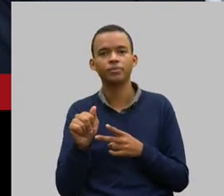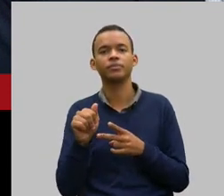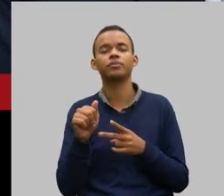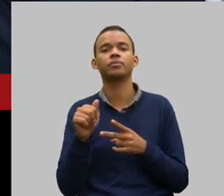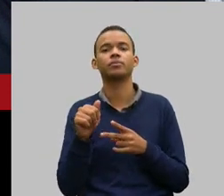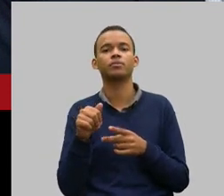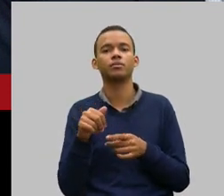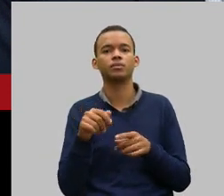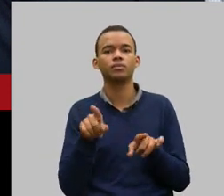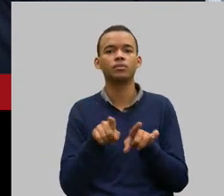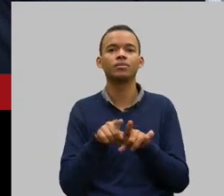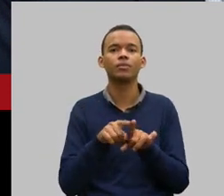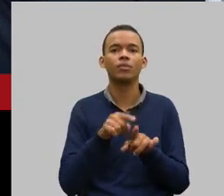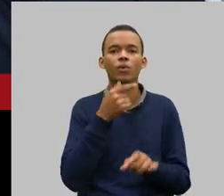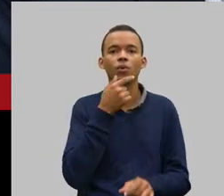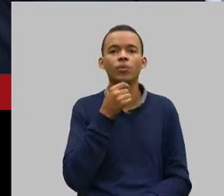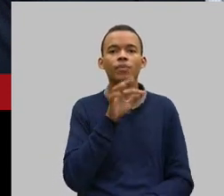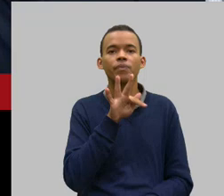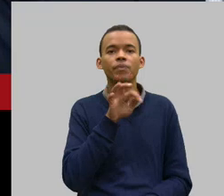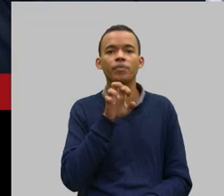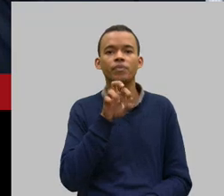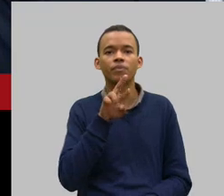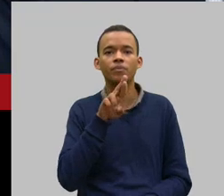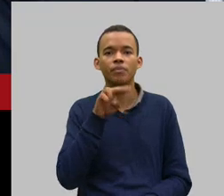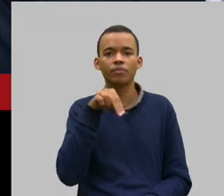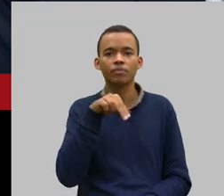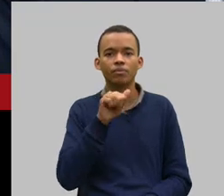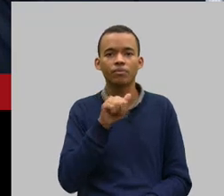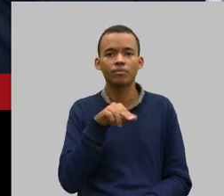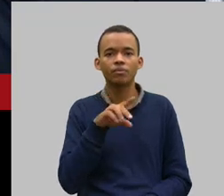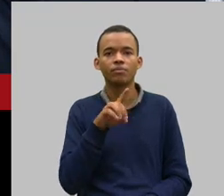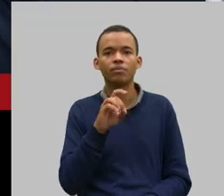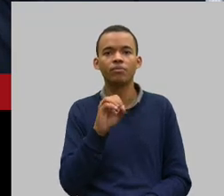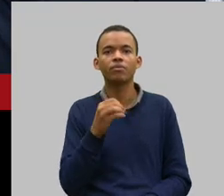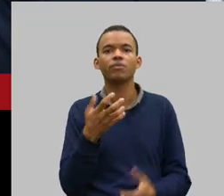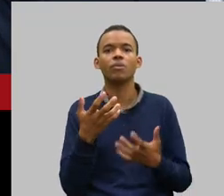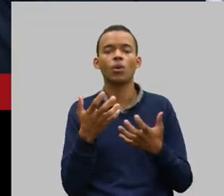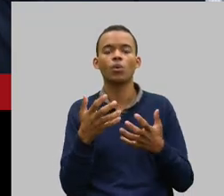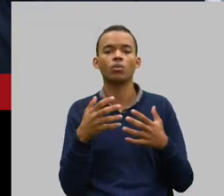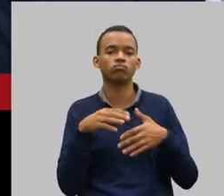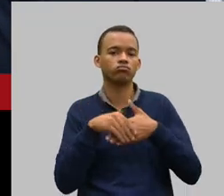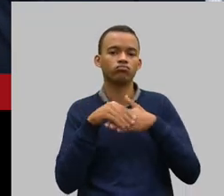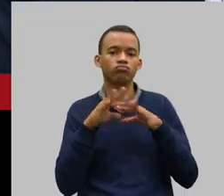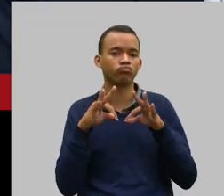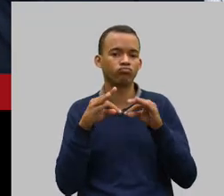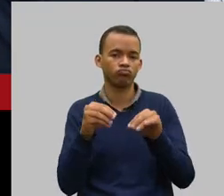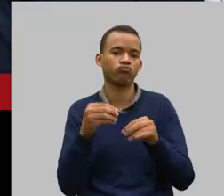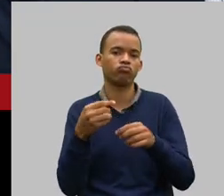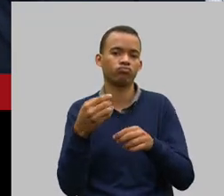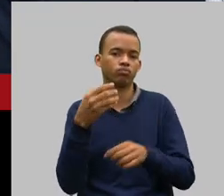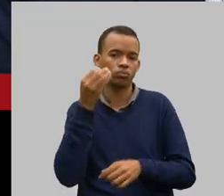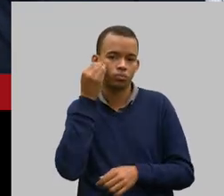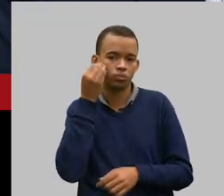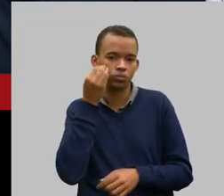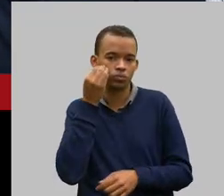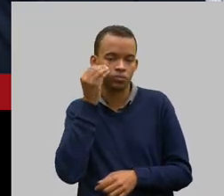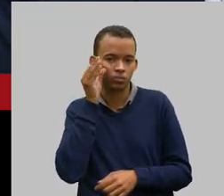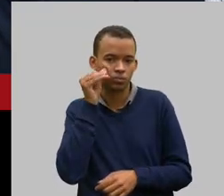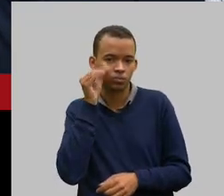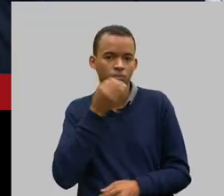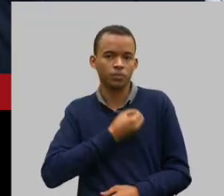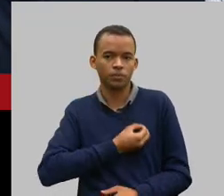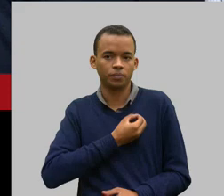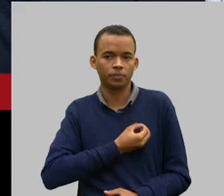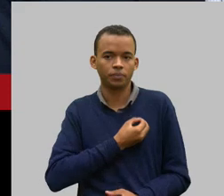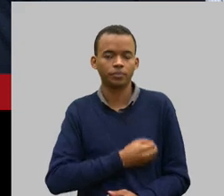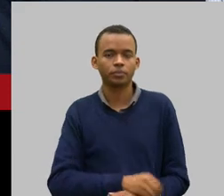Fernando pass queria cumprimentar também toda a equipe aqui conosco pessoal da semig também mas é mais no